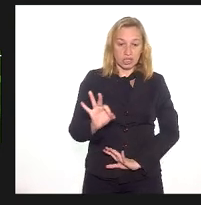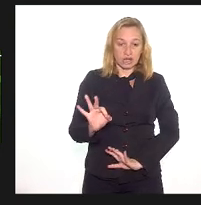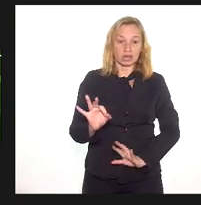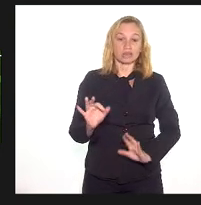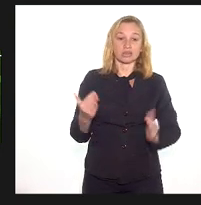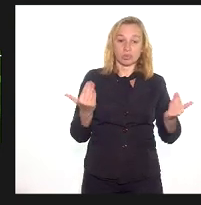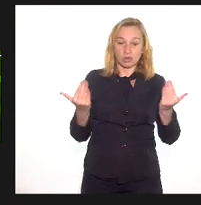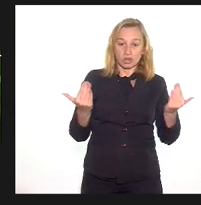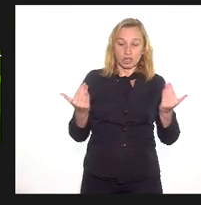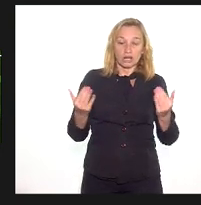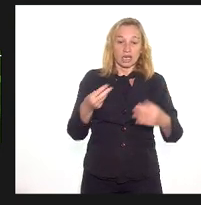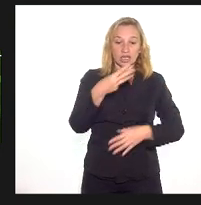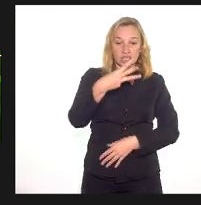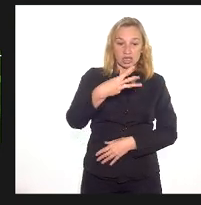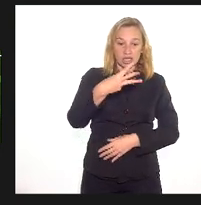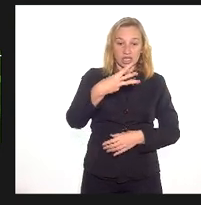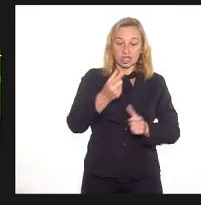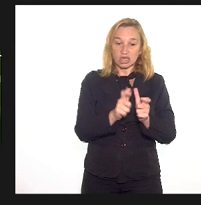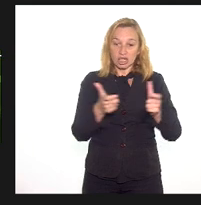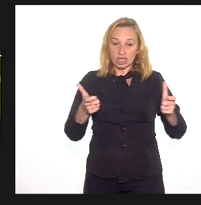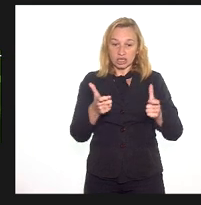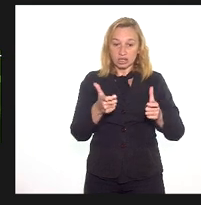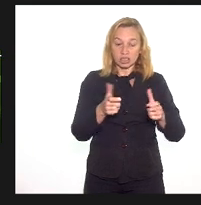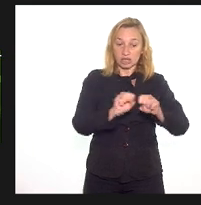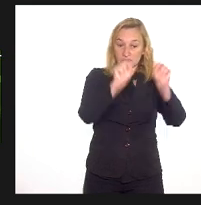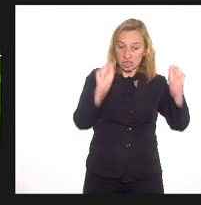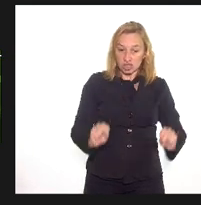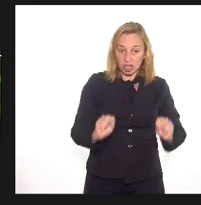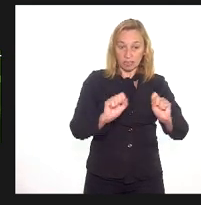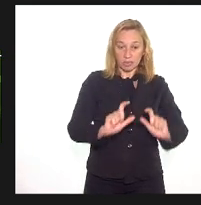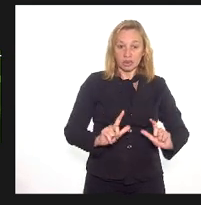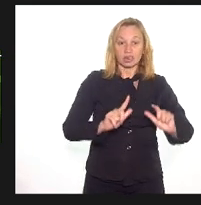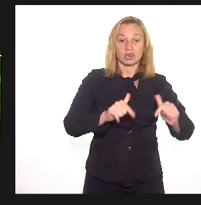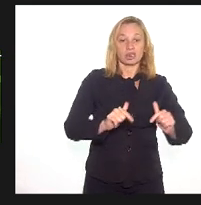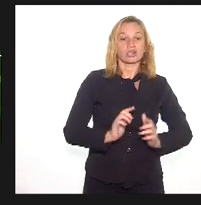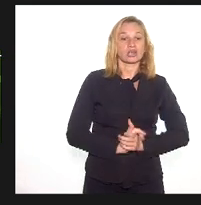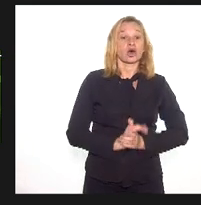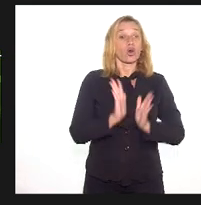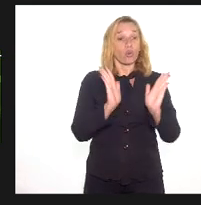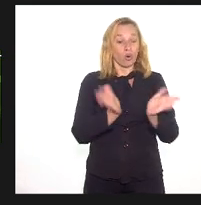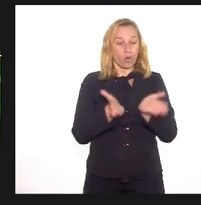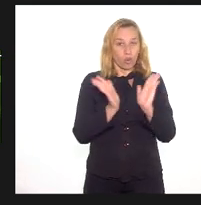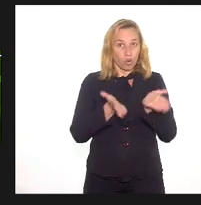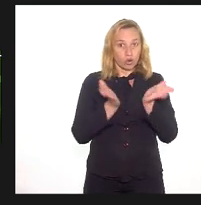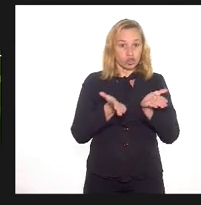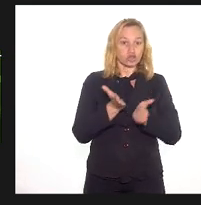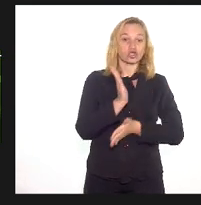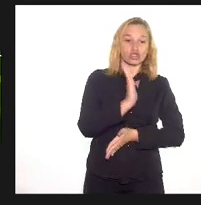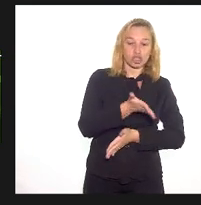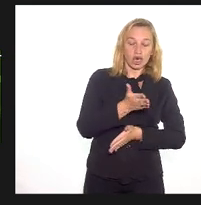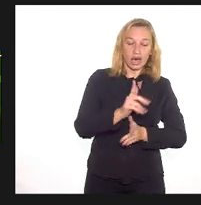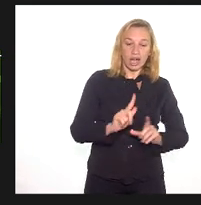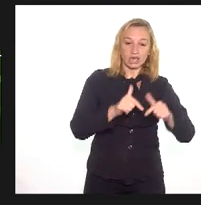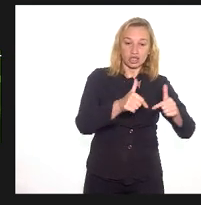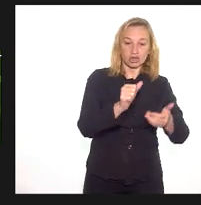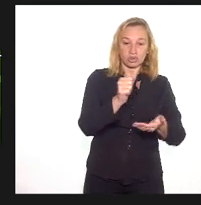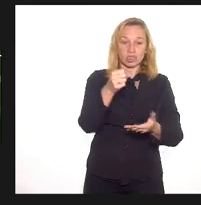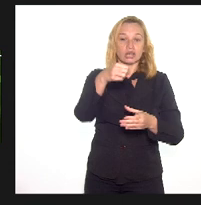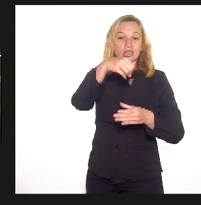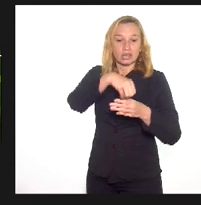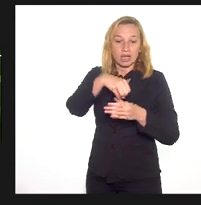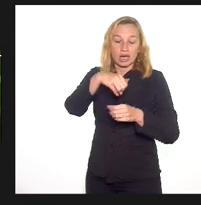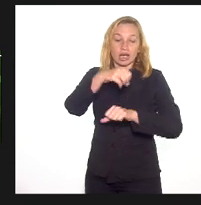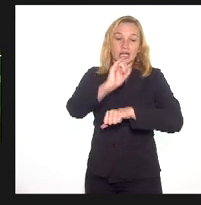a estes três grandes sistemas, três grandes ativos, hoje em dia já operando no estado.